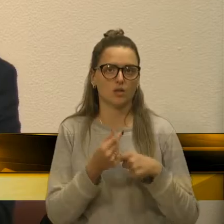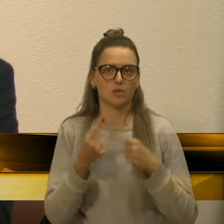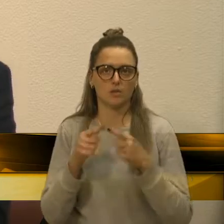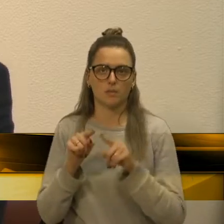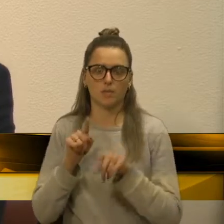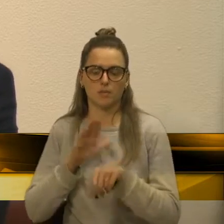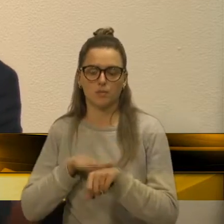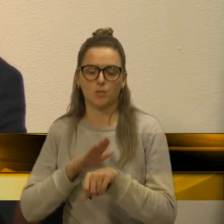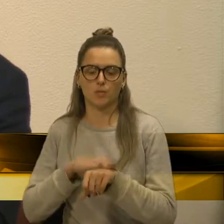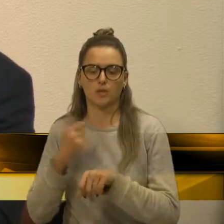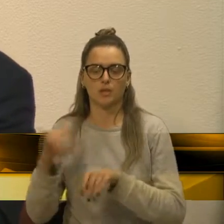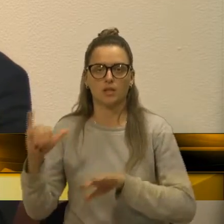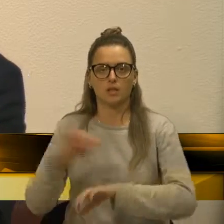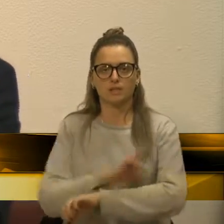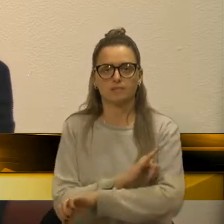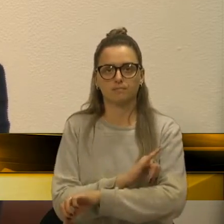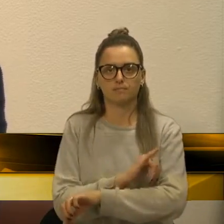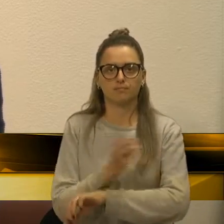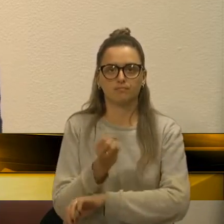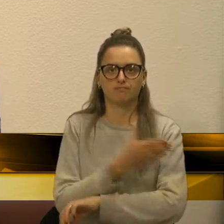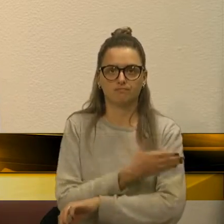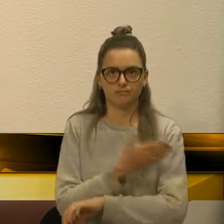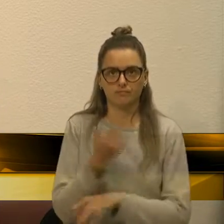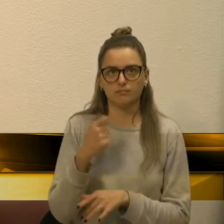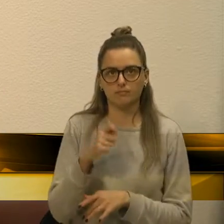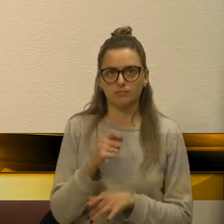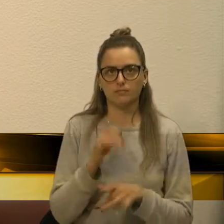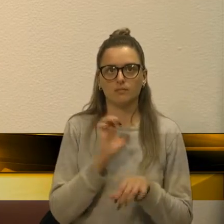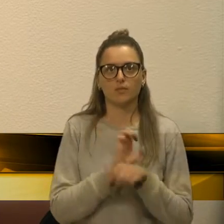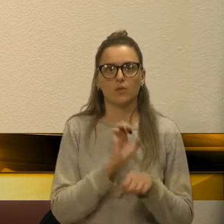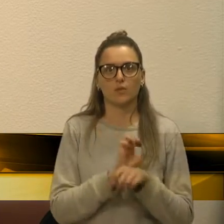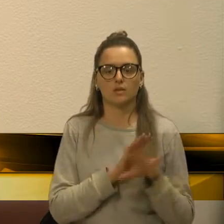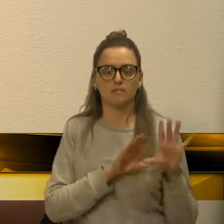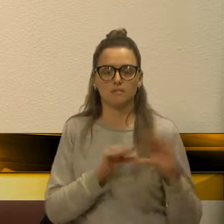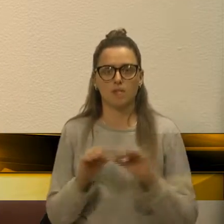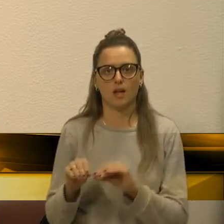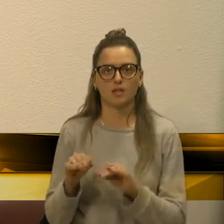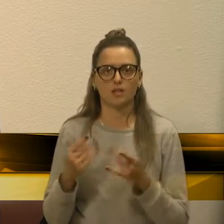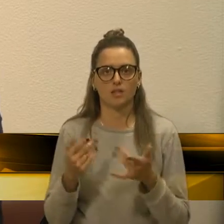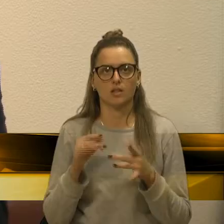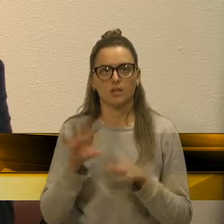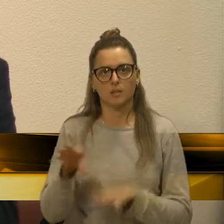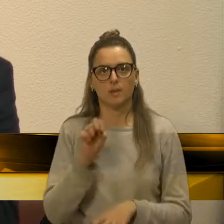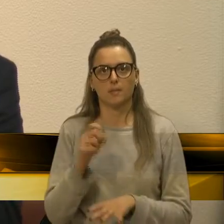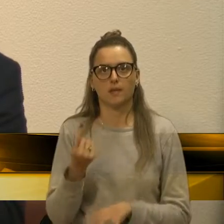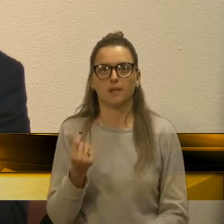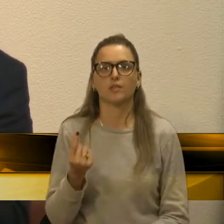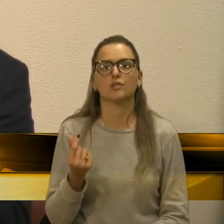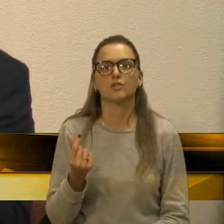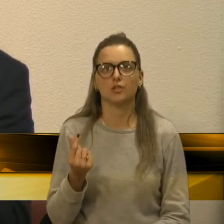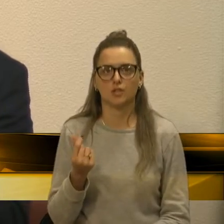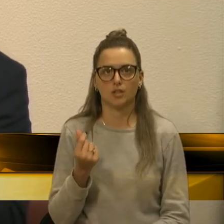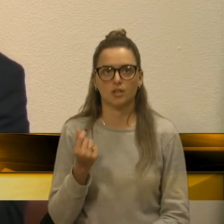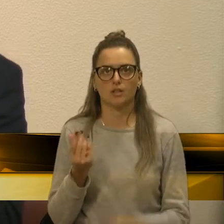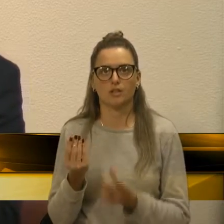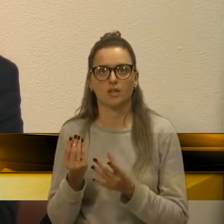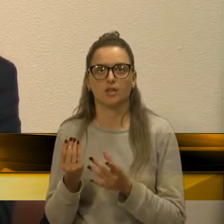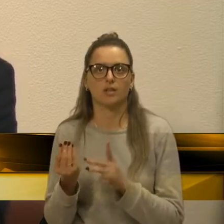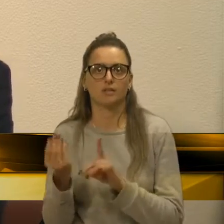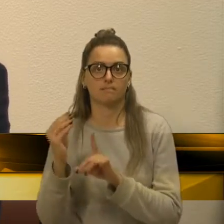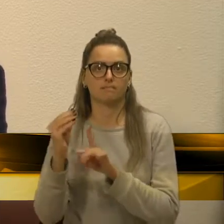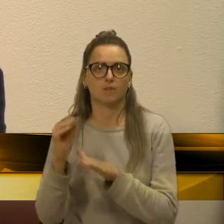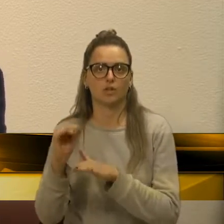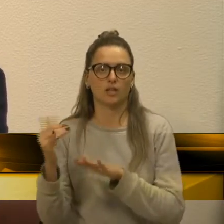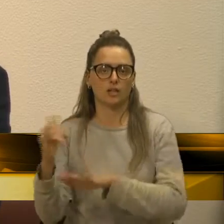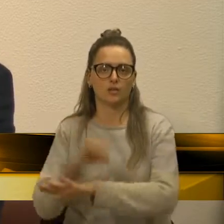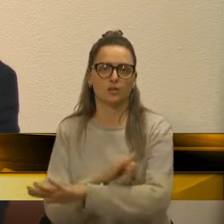o aeroporto regional, tem que ter dinheiro público. O Estado é que se mete aí para pegar dinheiro e colocar no aeroporto. Então,